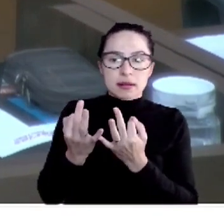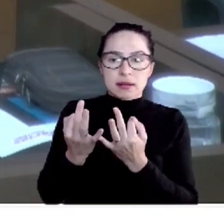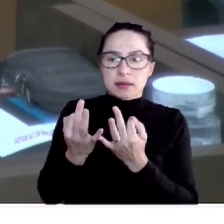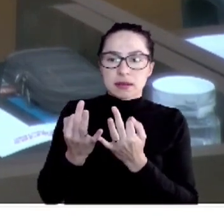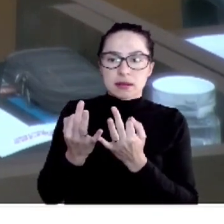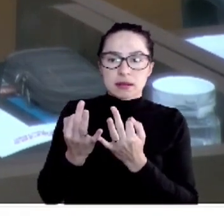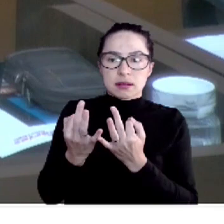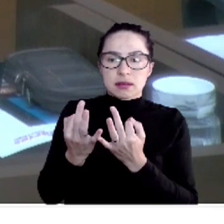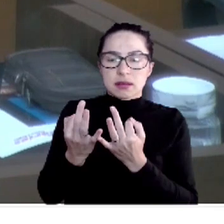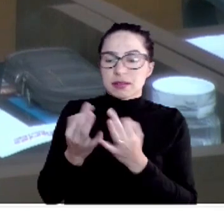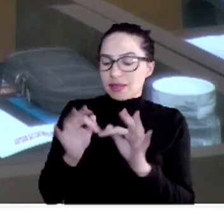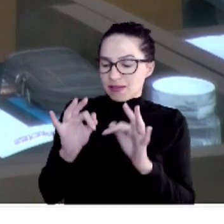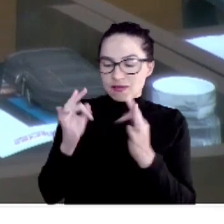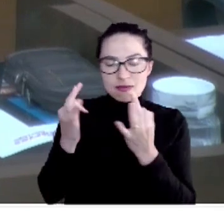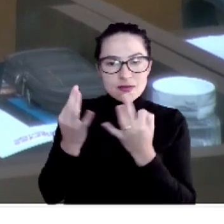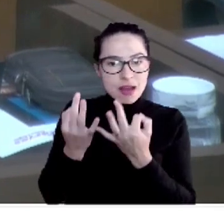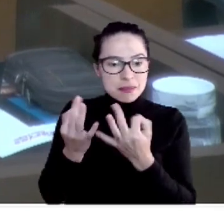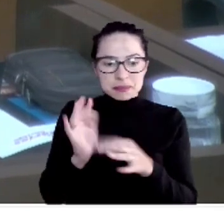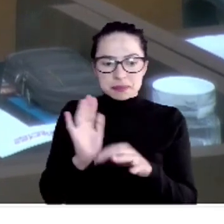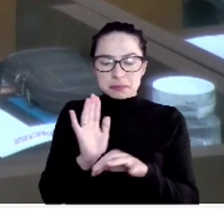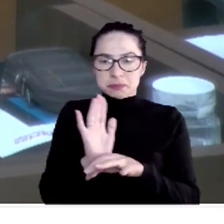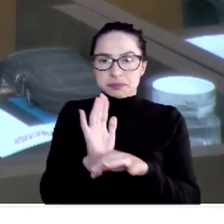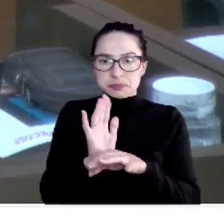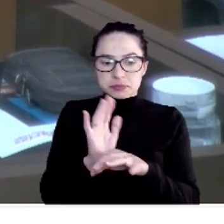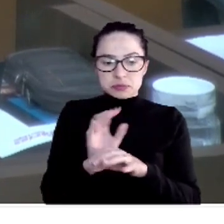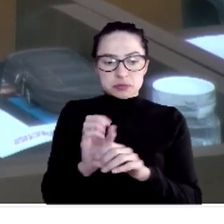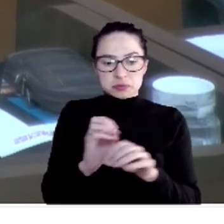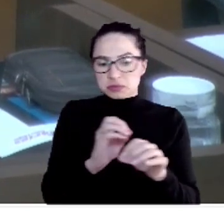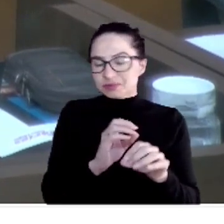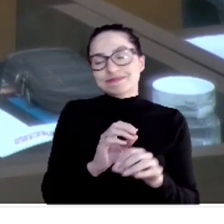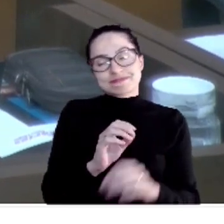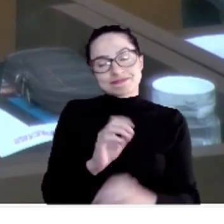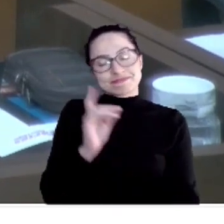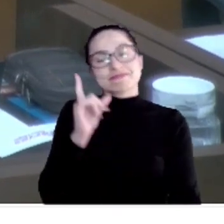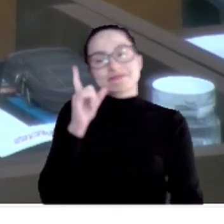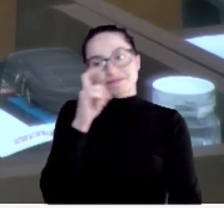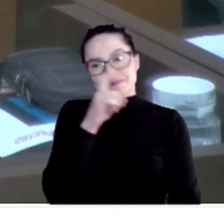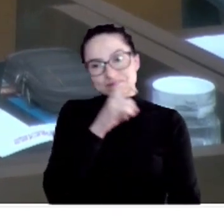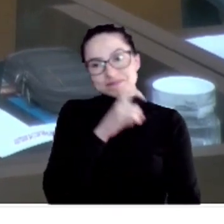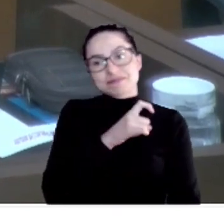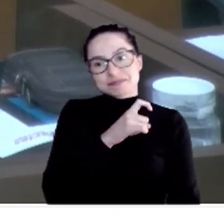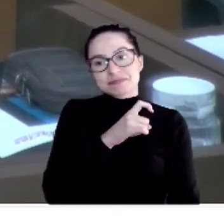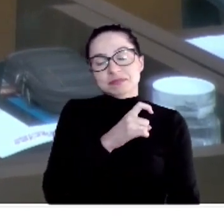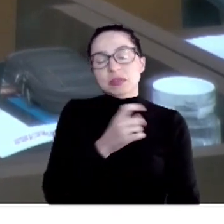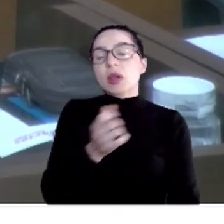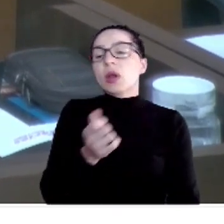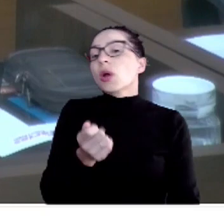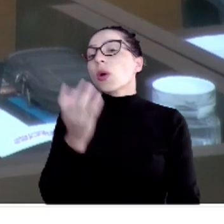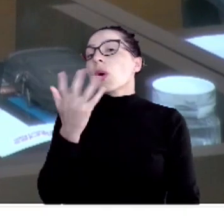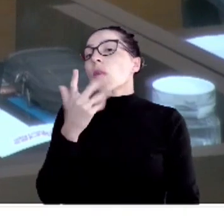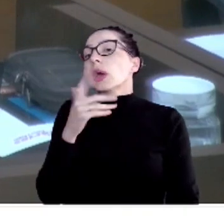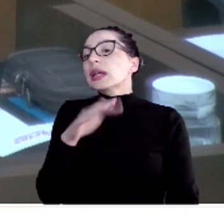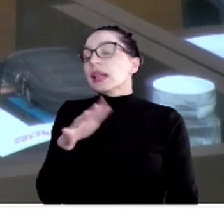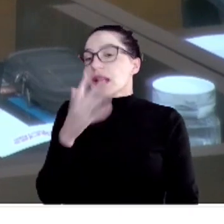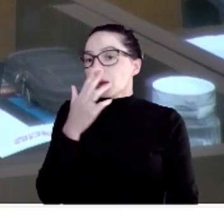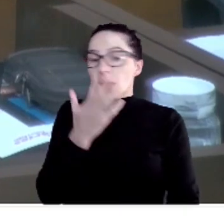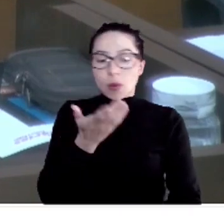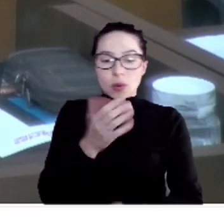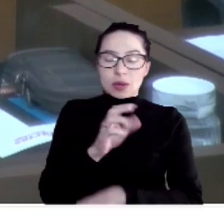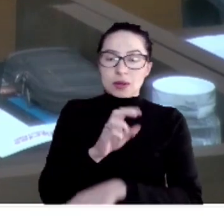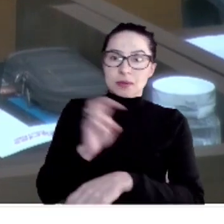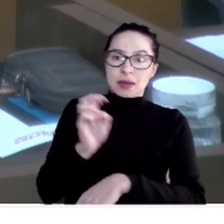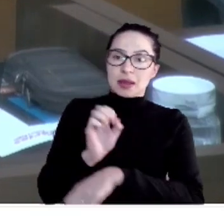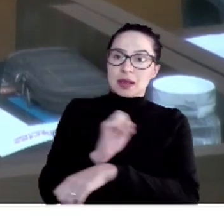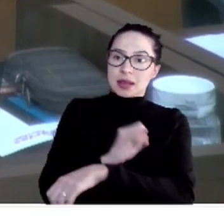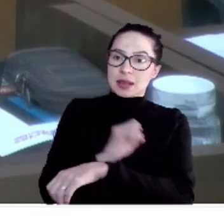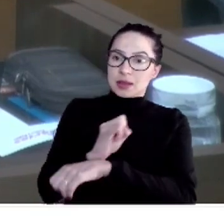não contribuem com os educadores, é difícil. Quantas crianças a gente vê hoje, o Wilton estava falando também a respeito disso,